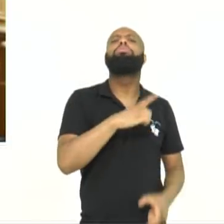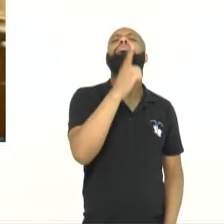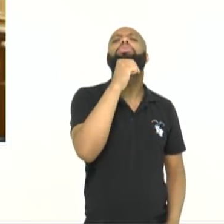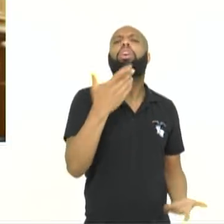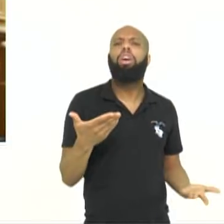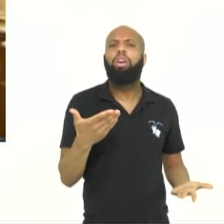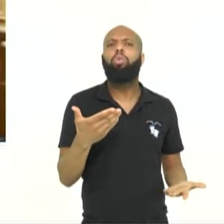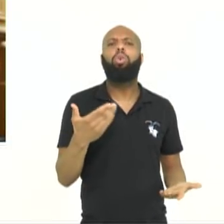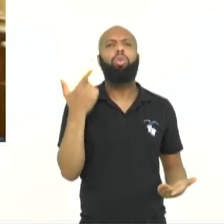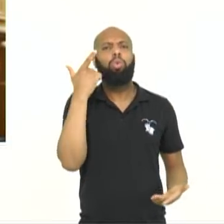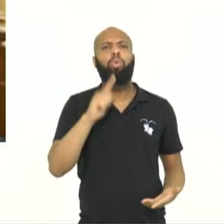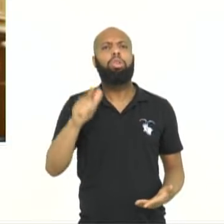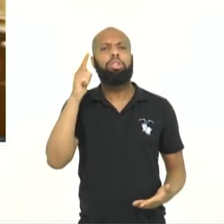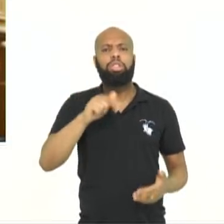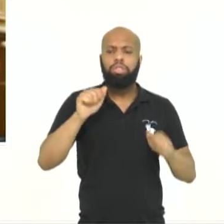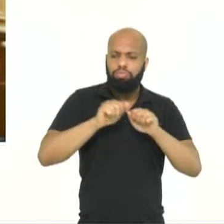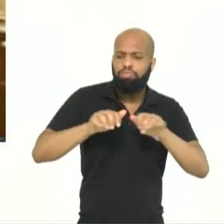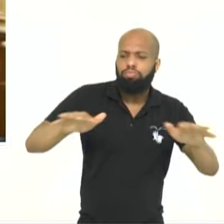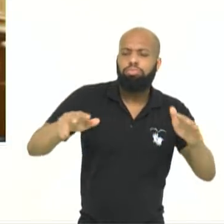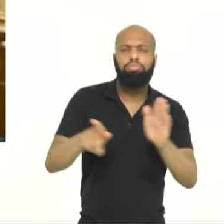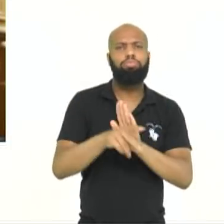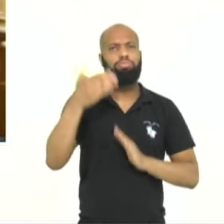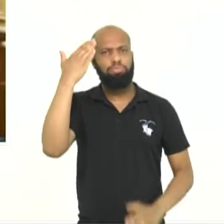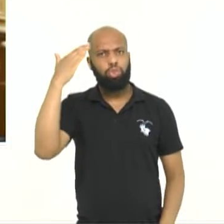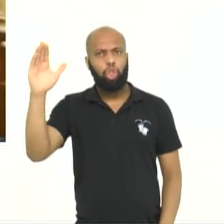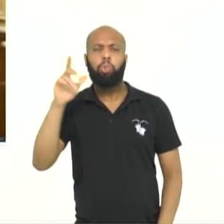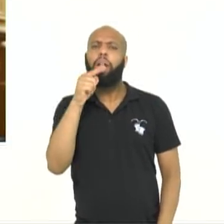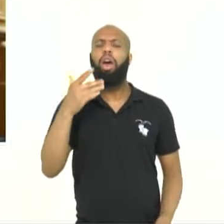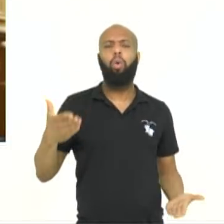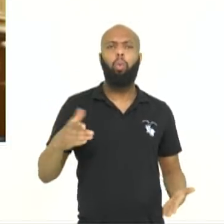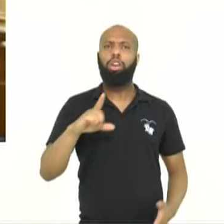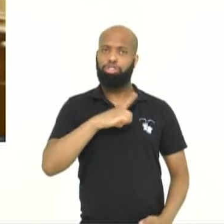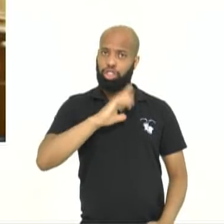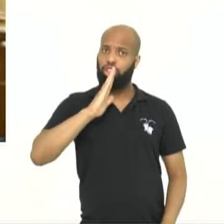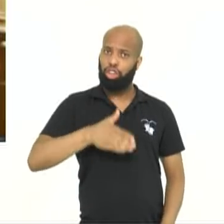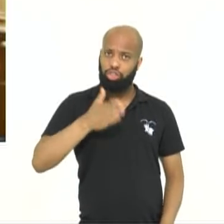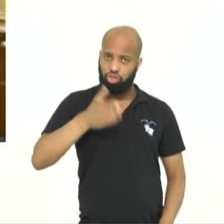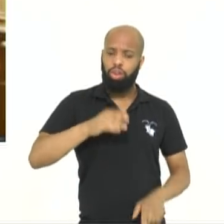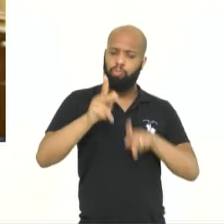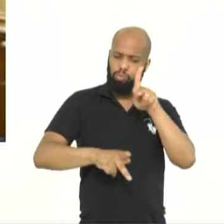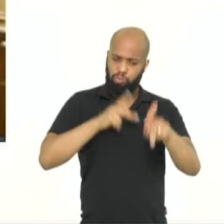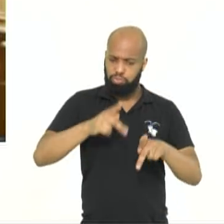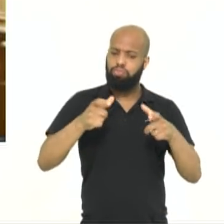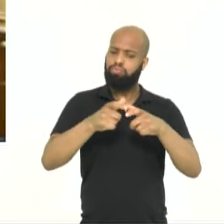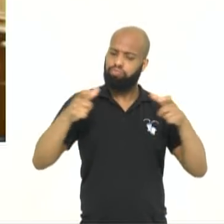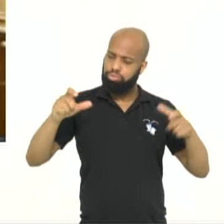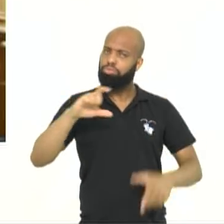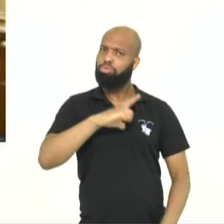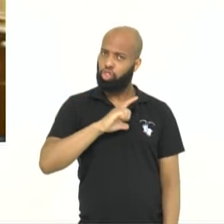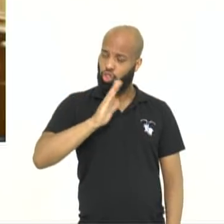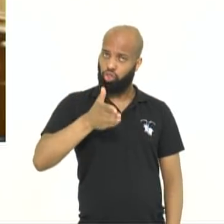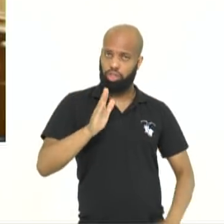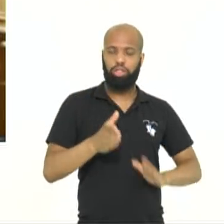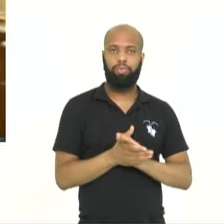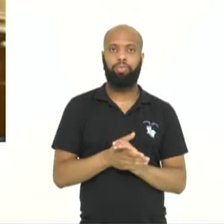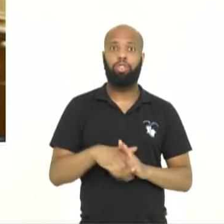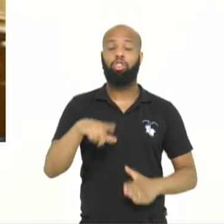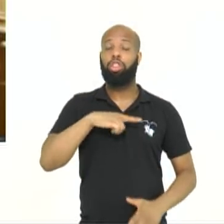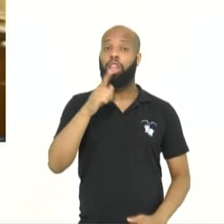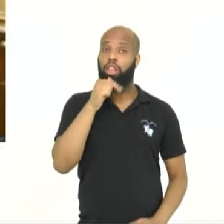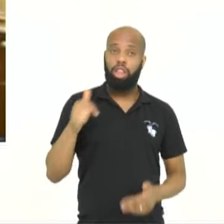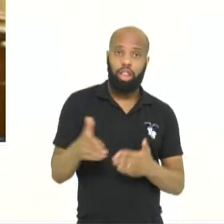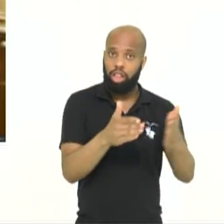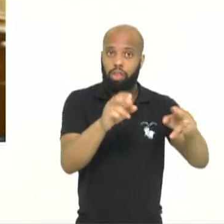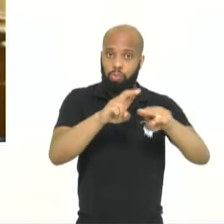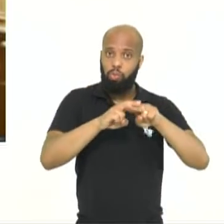para o abastecimento da cidade de Curitiba, que já contava com uma quantidade populacional considerável. Os rios,